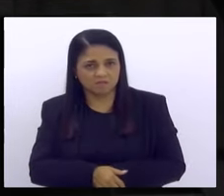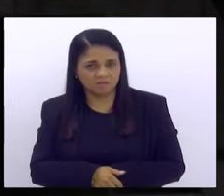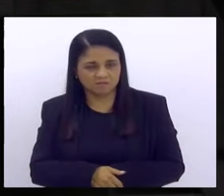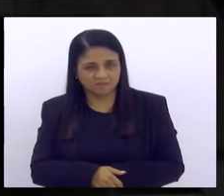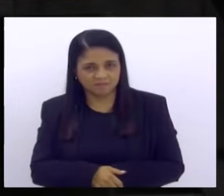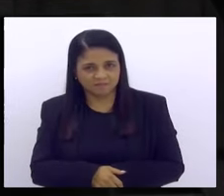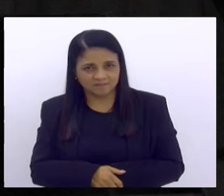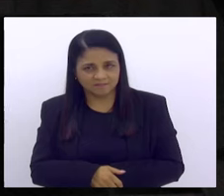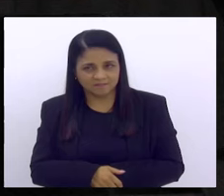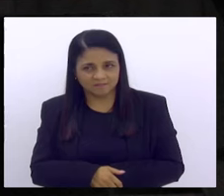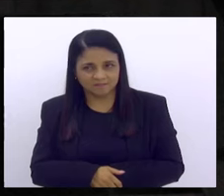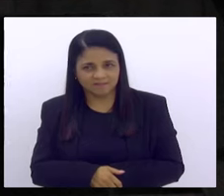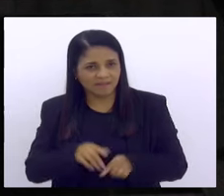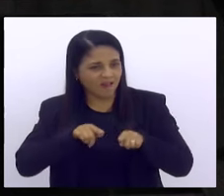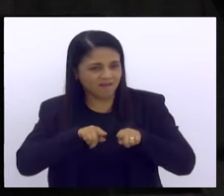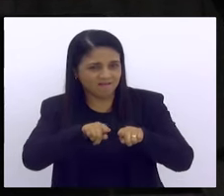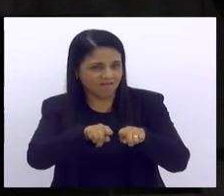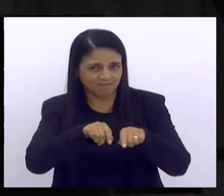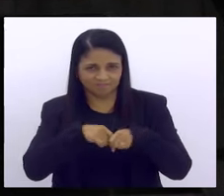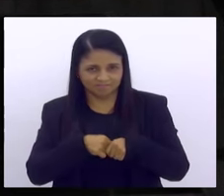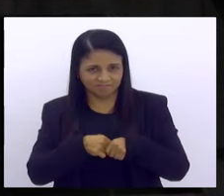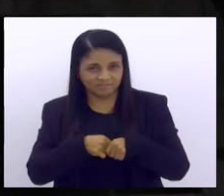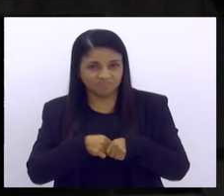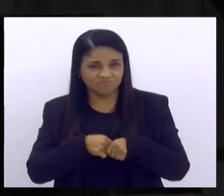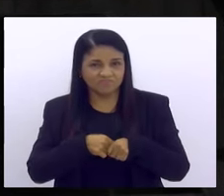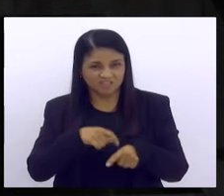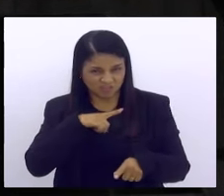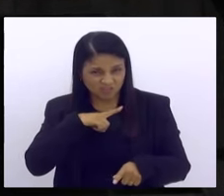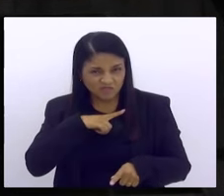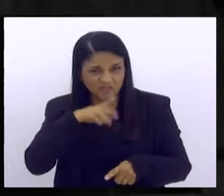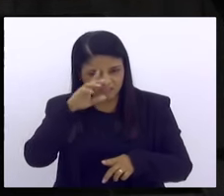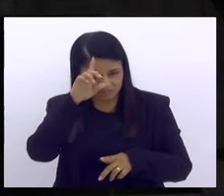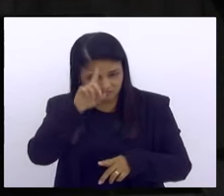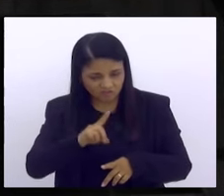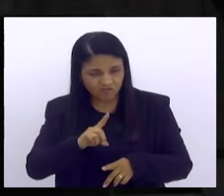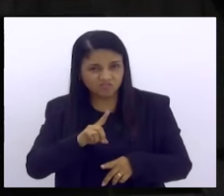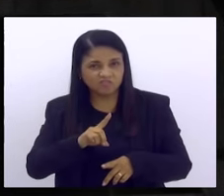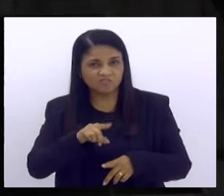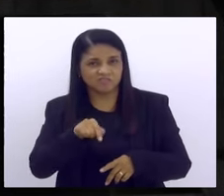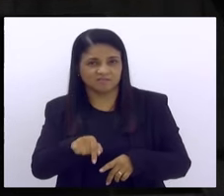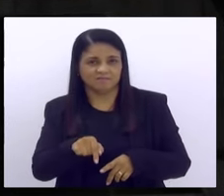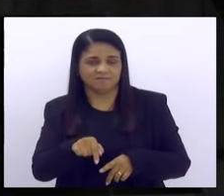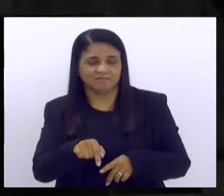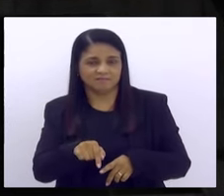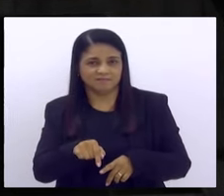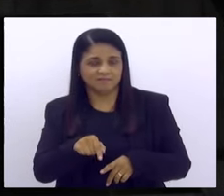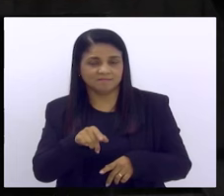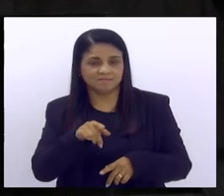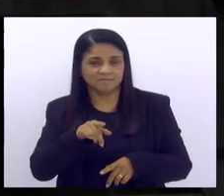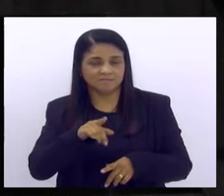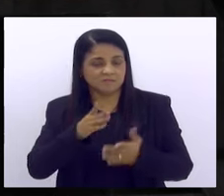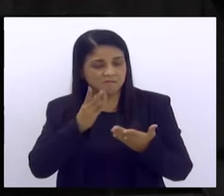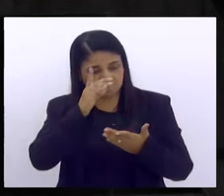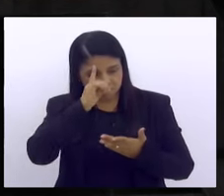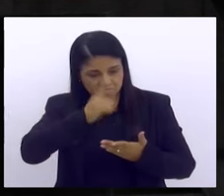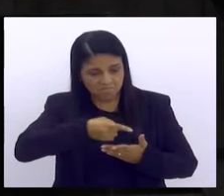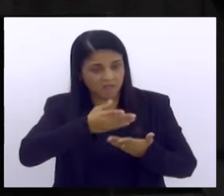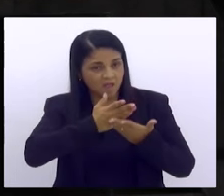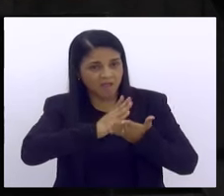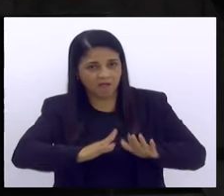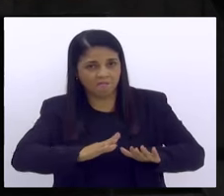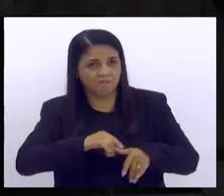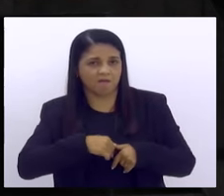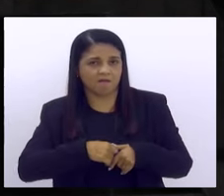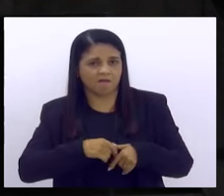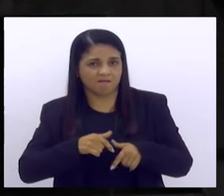Porque se o tivesse, teria a dignidade de mandar imediatamente acabar com essas operações